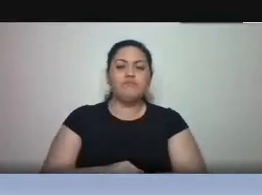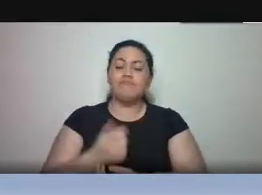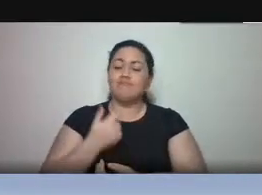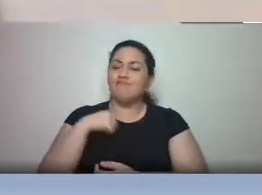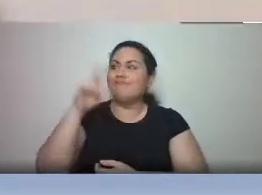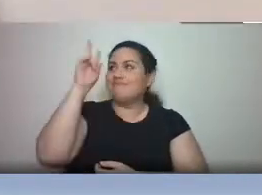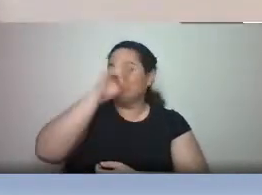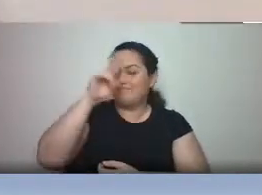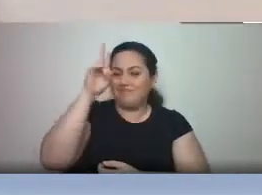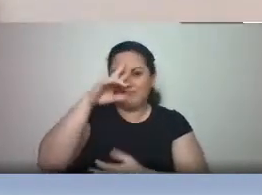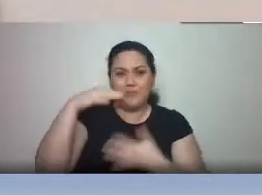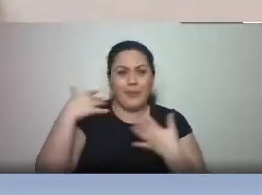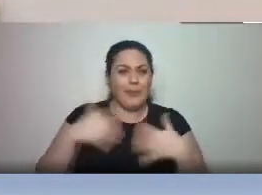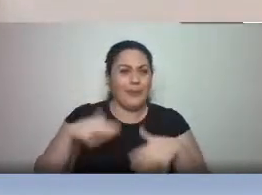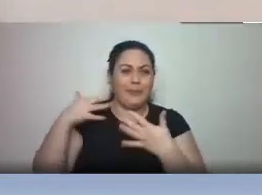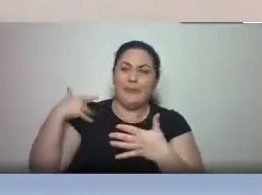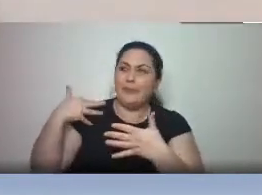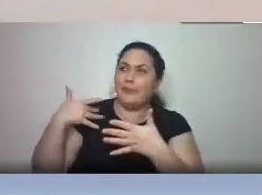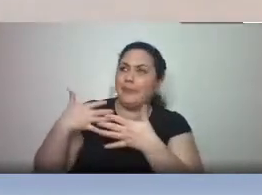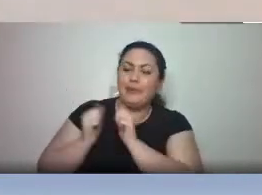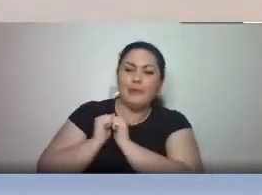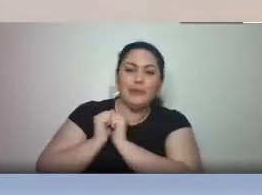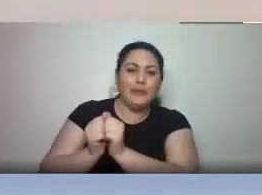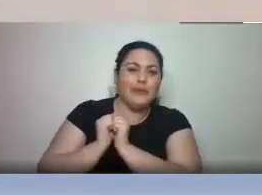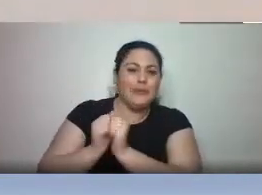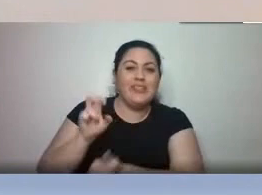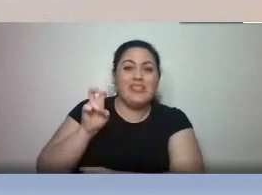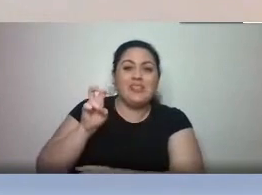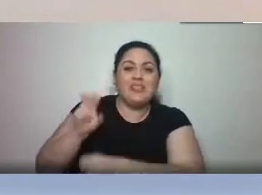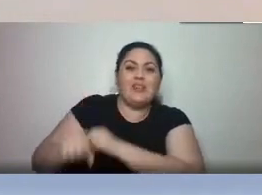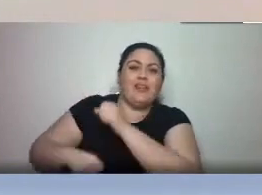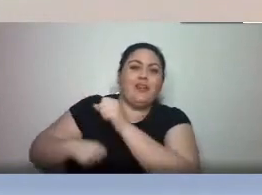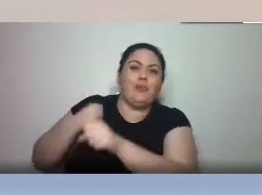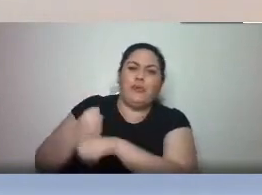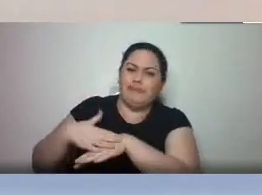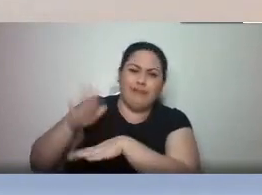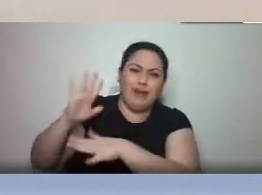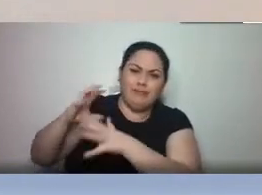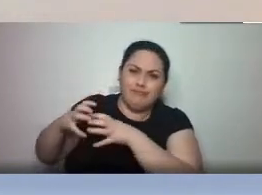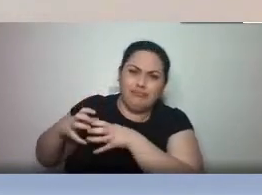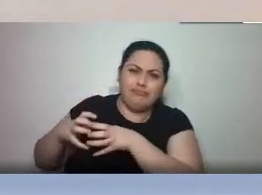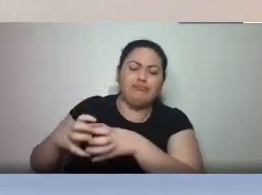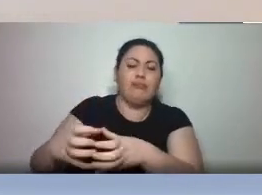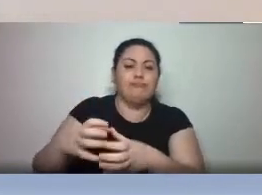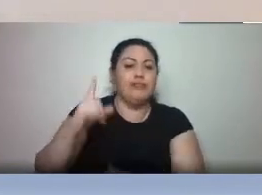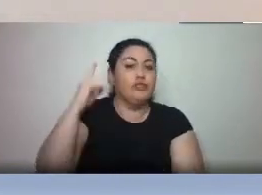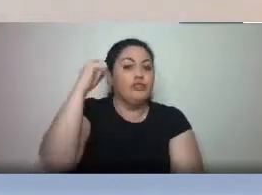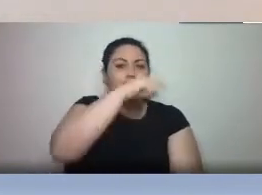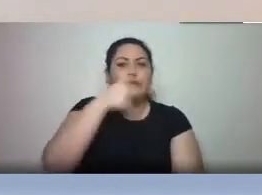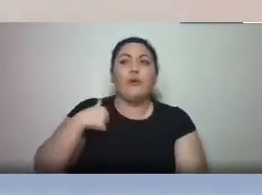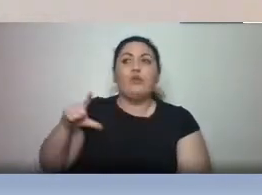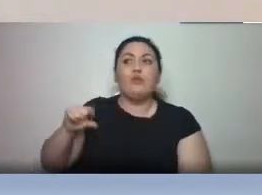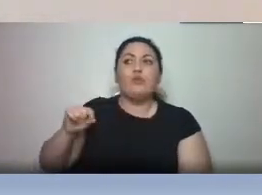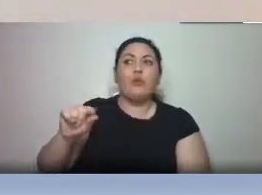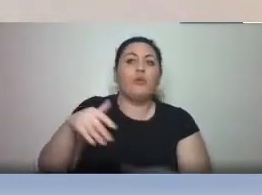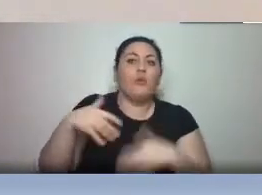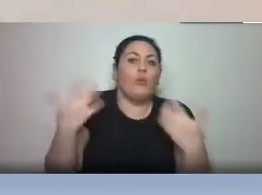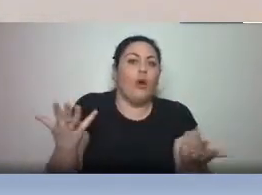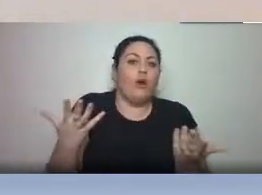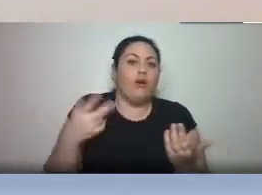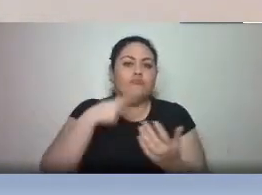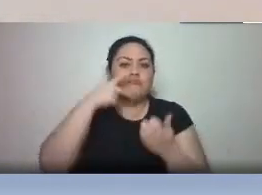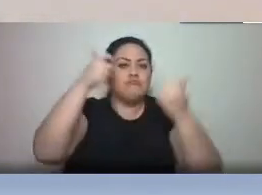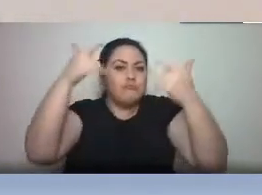dos nossos momentos juntos ao longo dos mais de 5 anos de convívio. Difícil escolher o que dizer nesse momento, difícil fazer